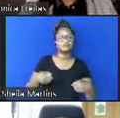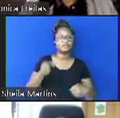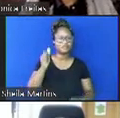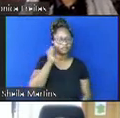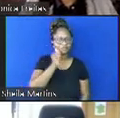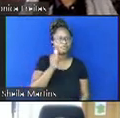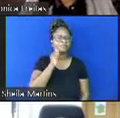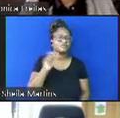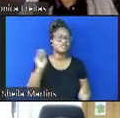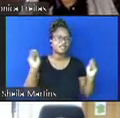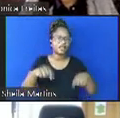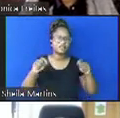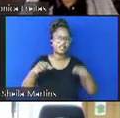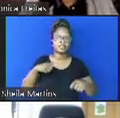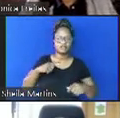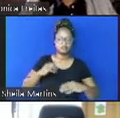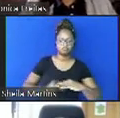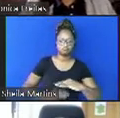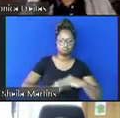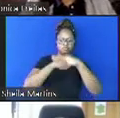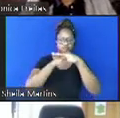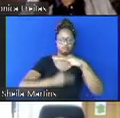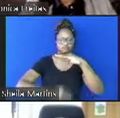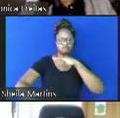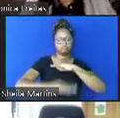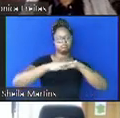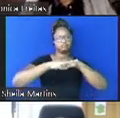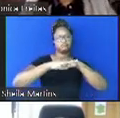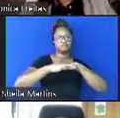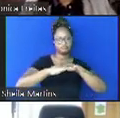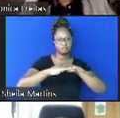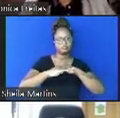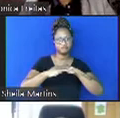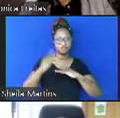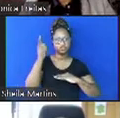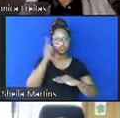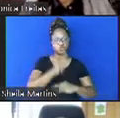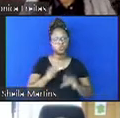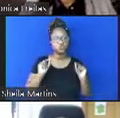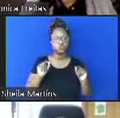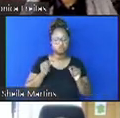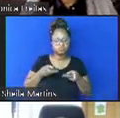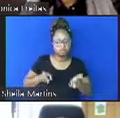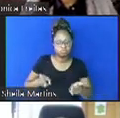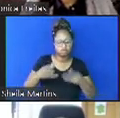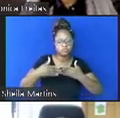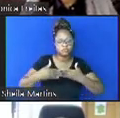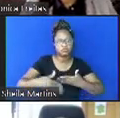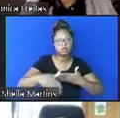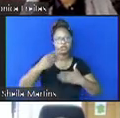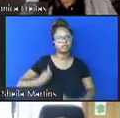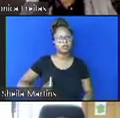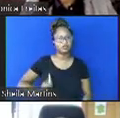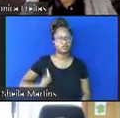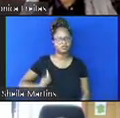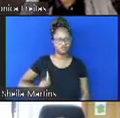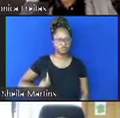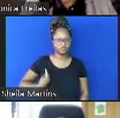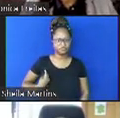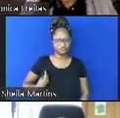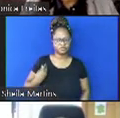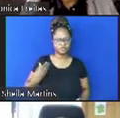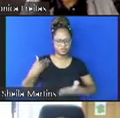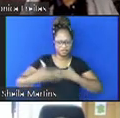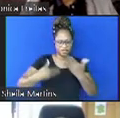ter oportunidades iguais, né, na aplicação e na continuidade, né, da sua vida, da sua carreira